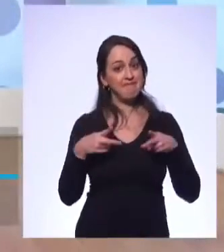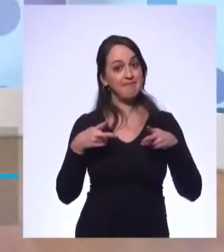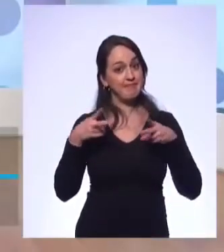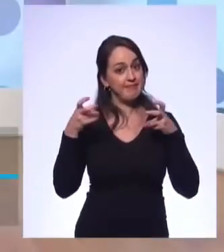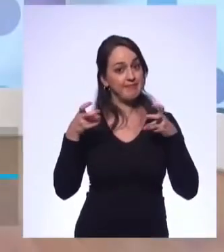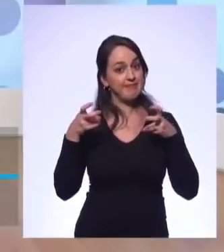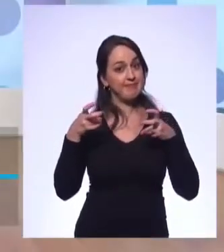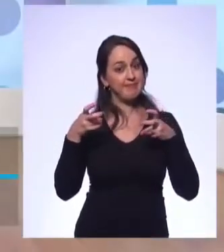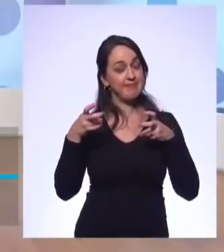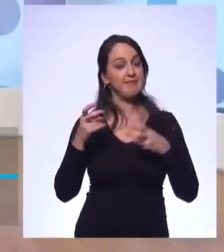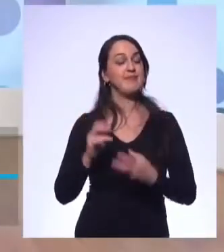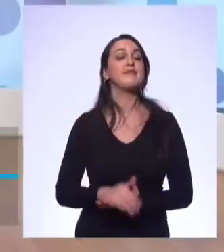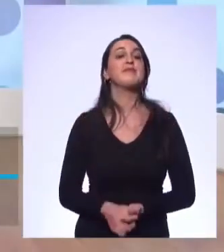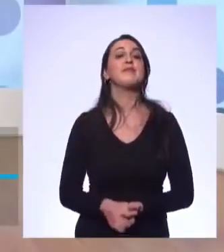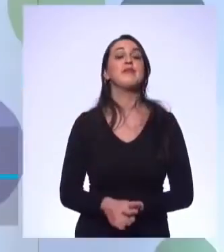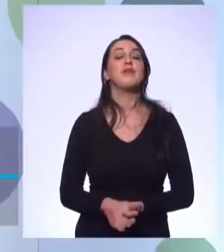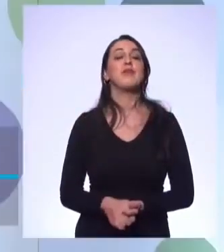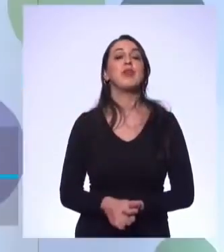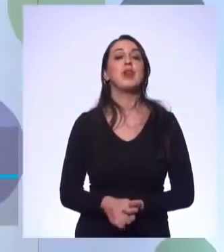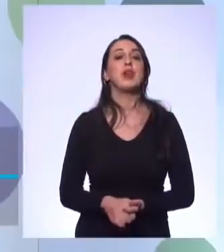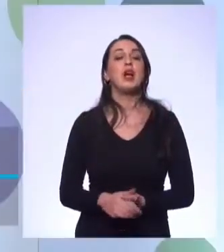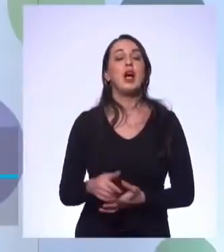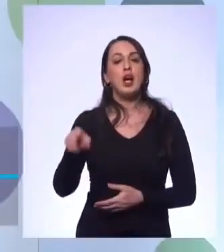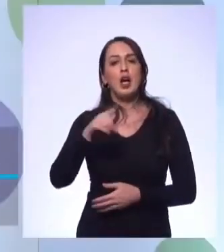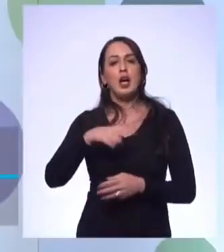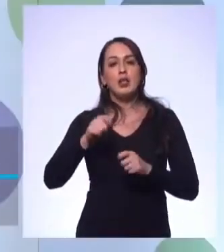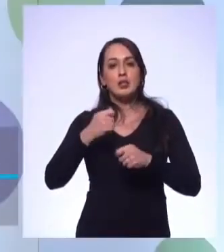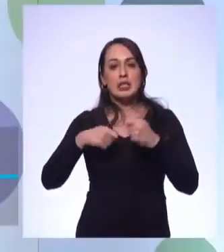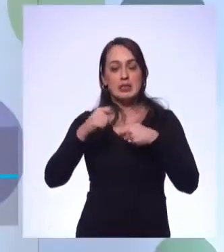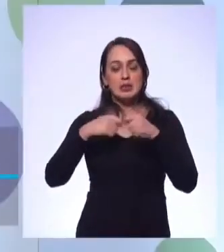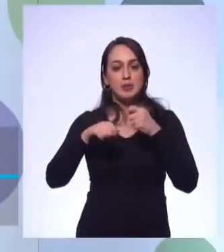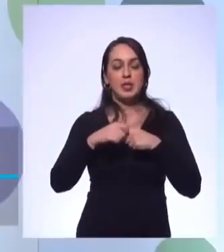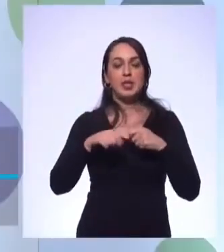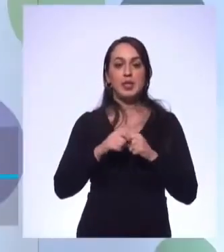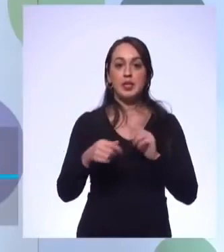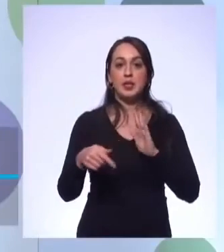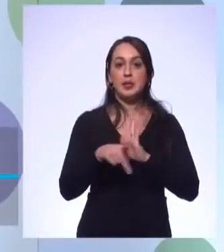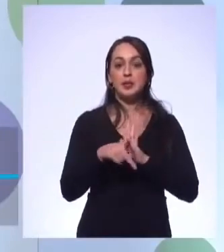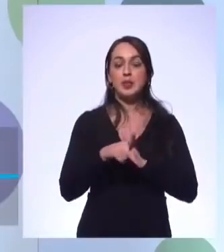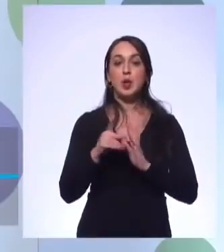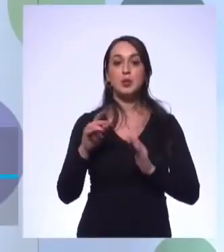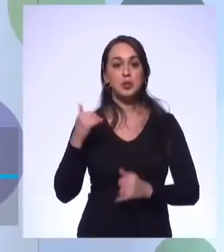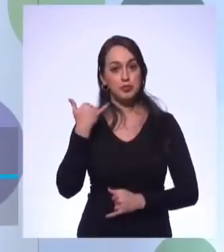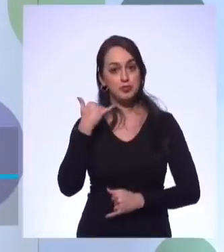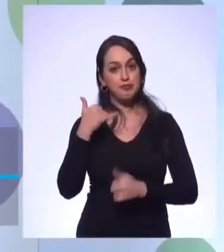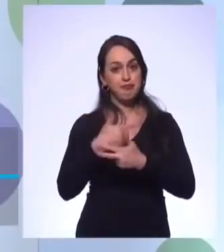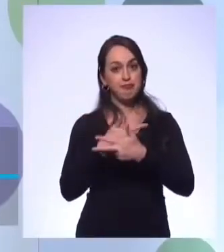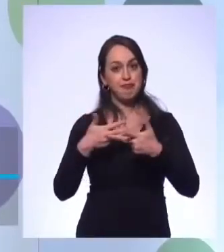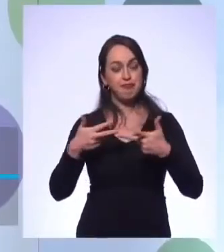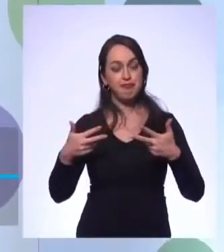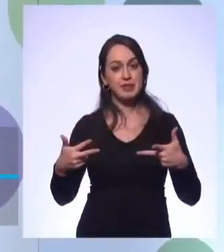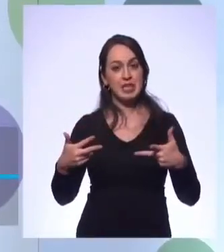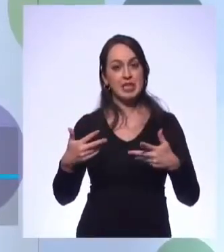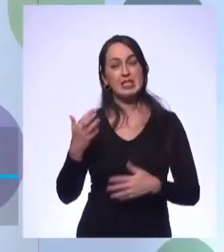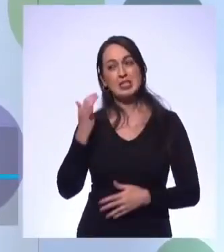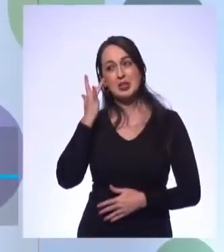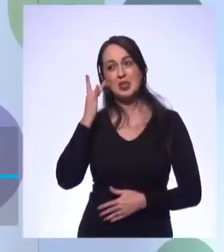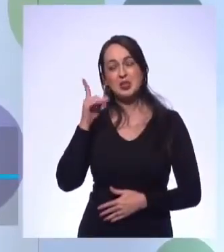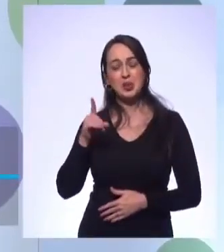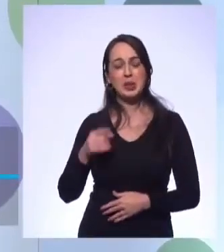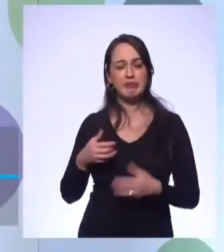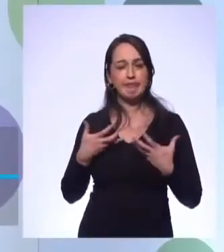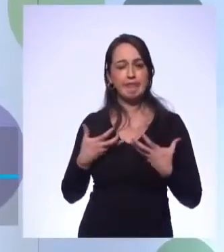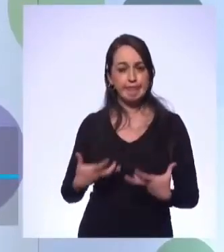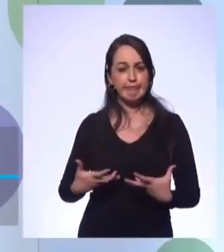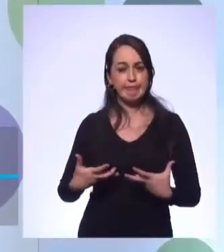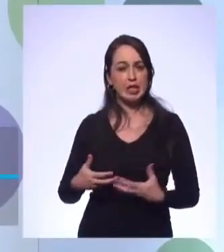aí que as empresas de telefonia vão disponibilizar agora, porque acho que eles estão cansados, Mauro, de ouvir reclamação por